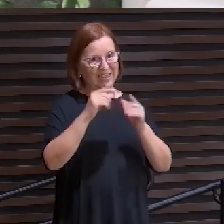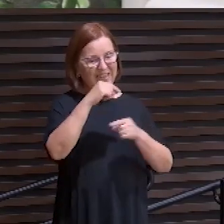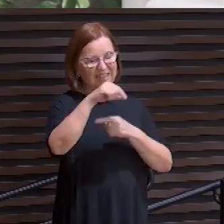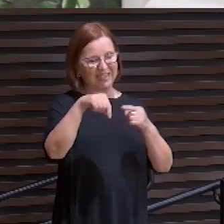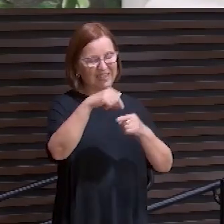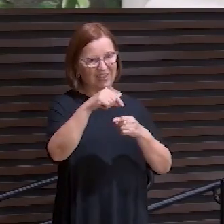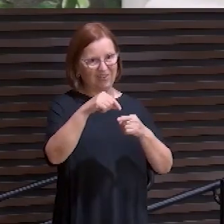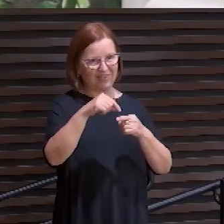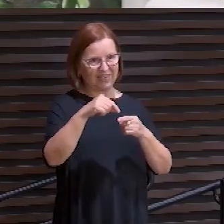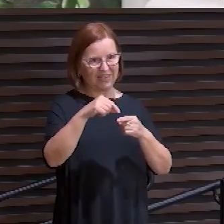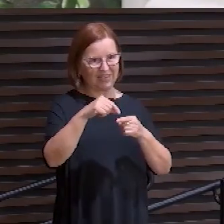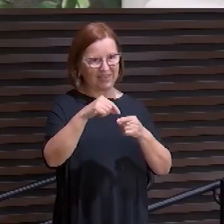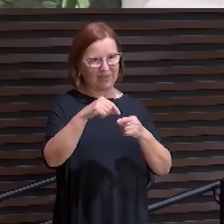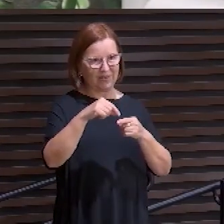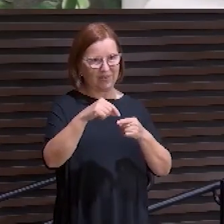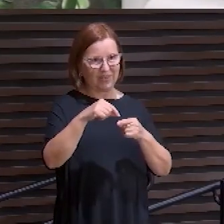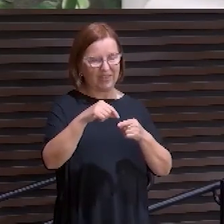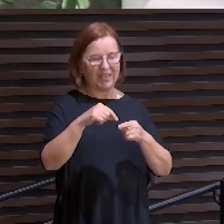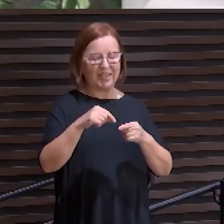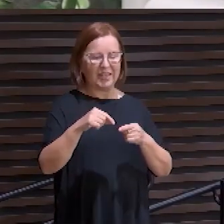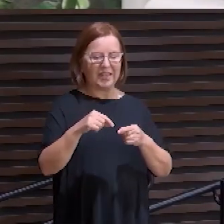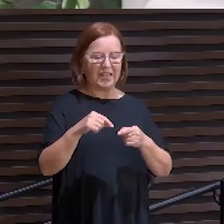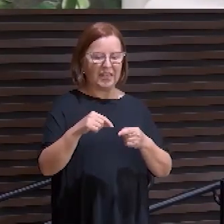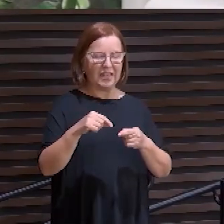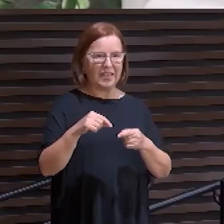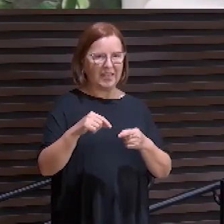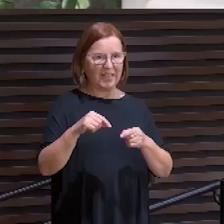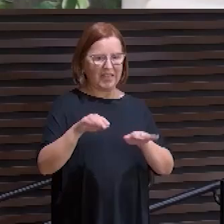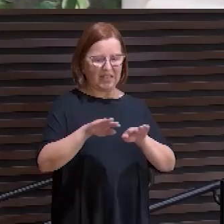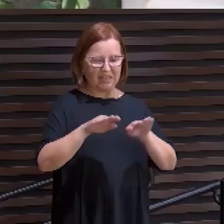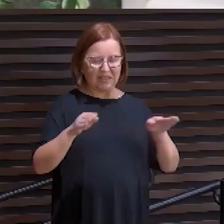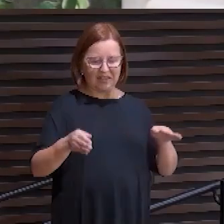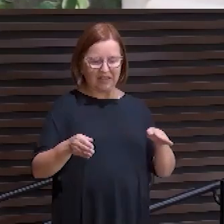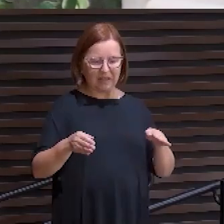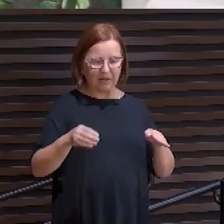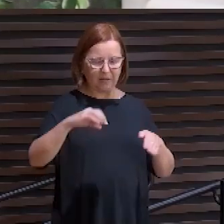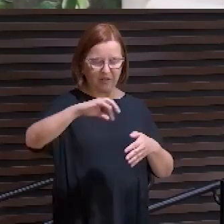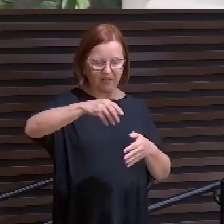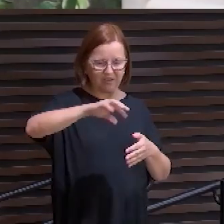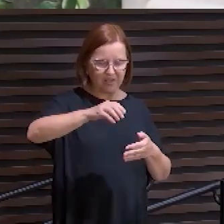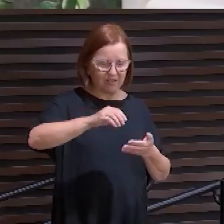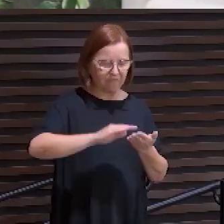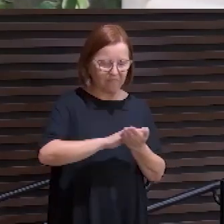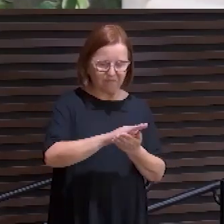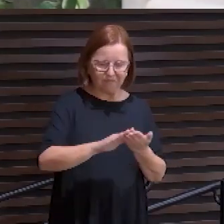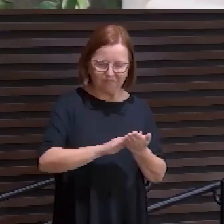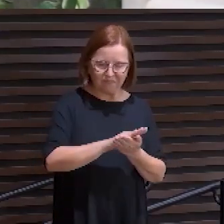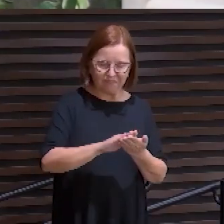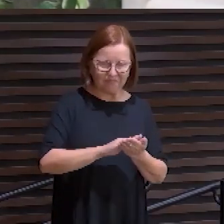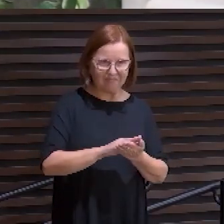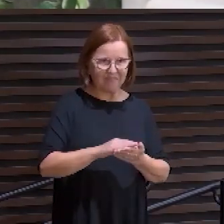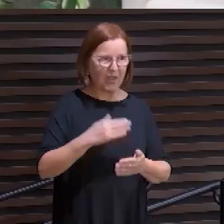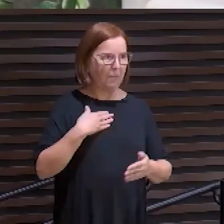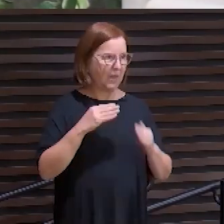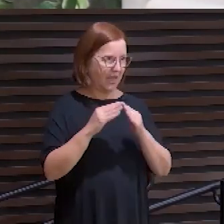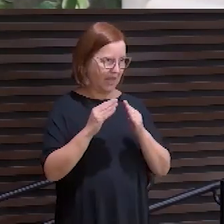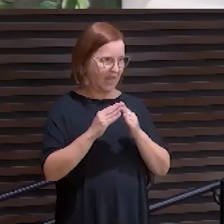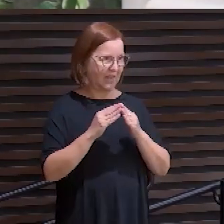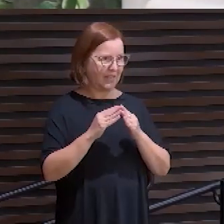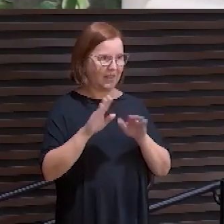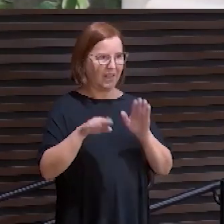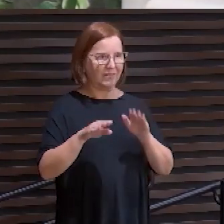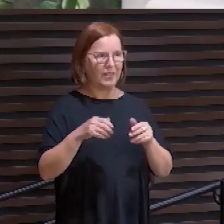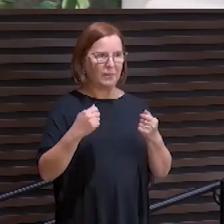na pia cheia de louça. Lá em casa, de vez em quando, eu tenho que entrar no processo da santificação. A pia está